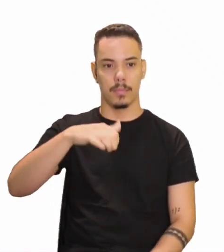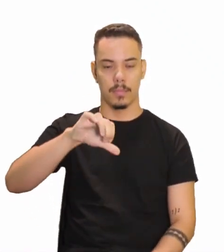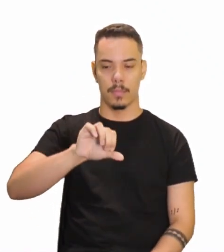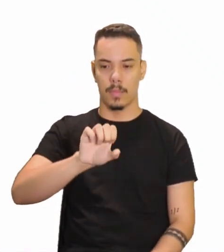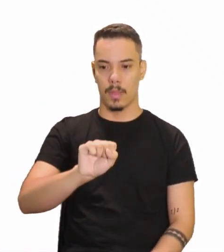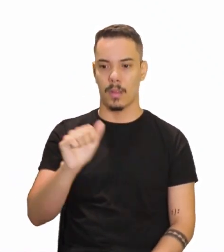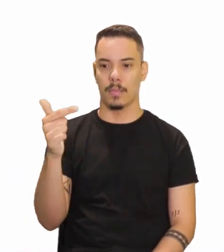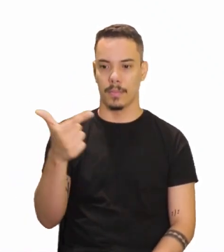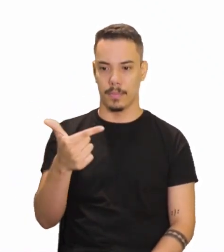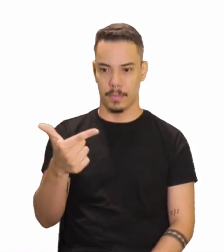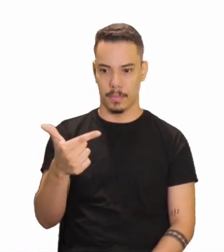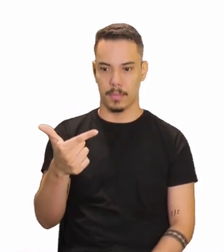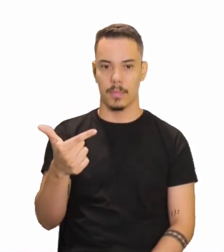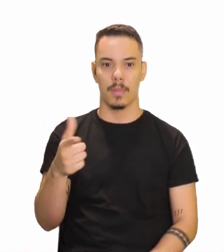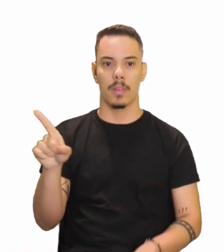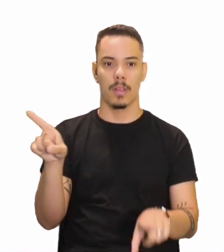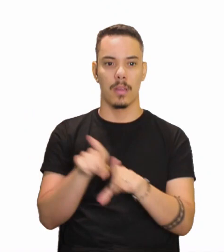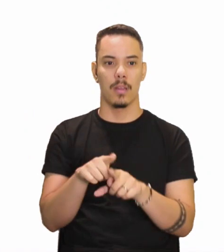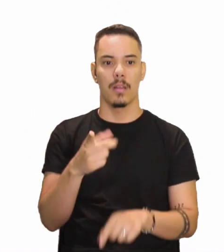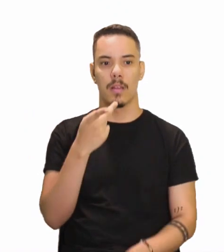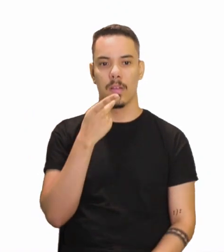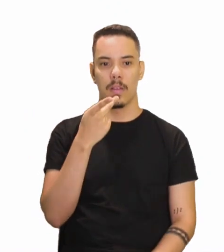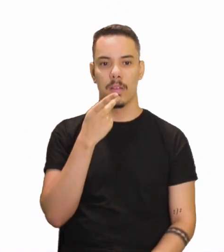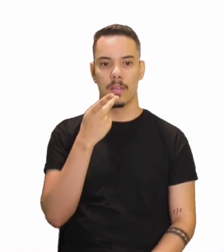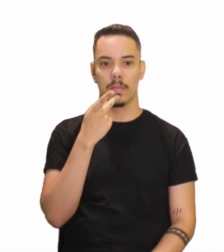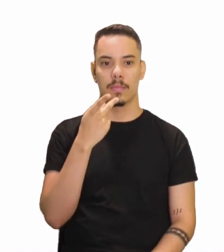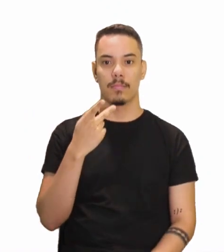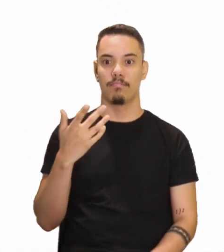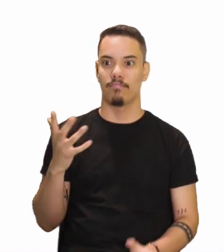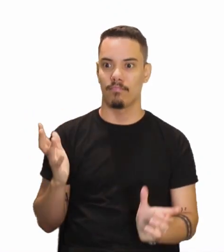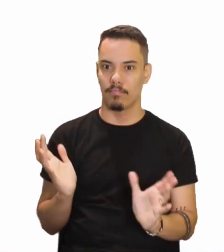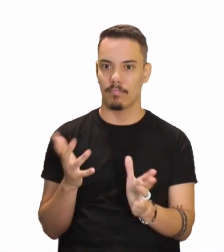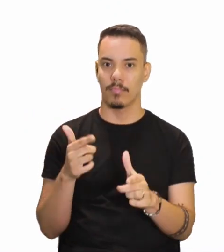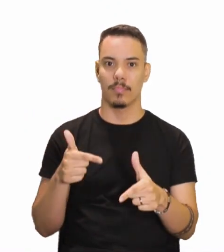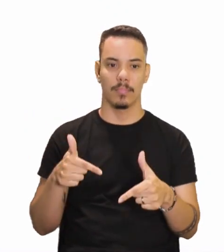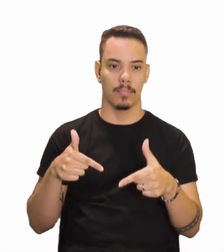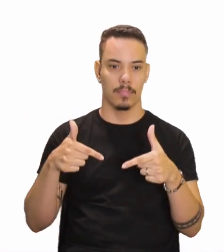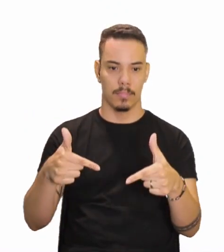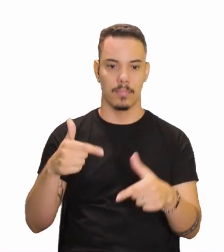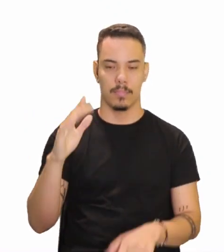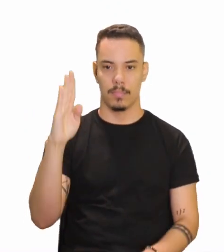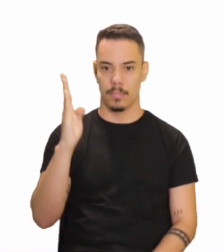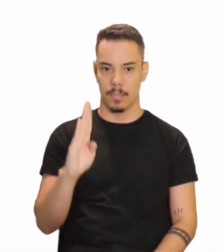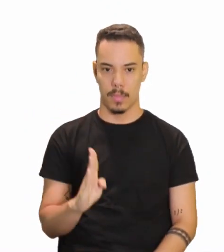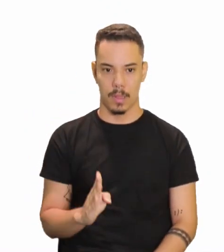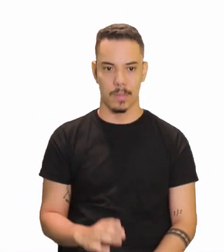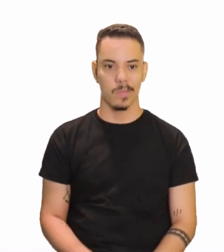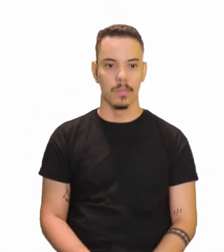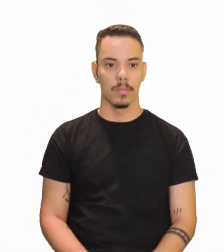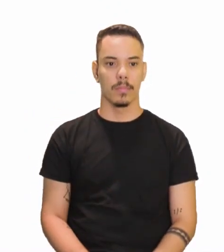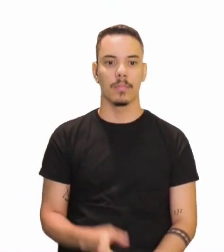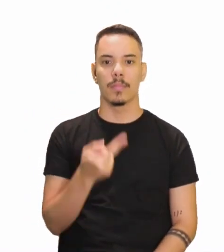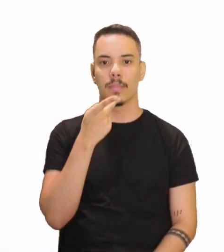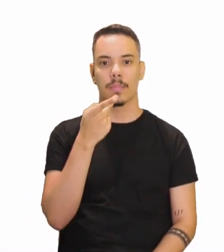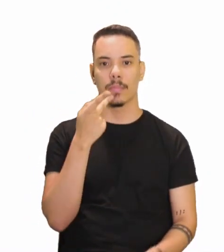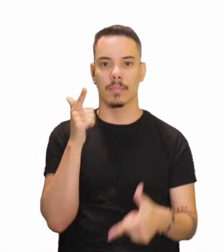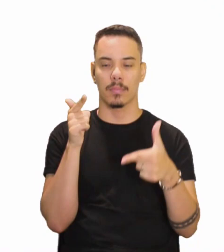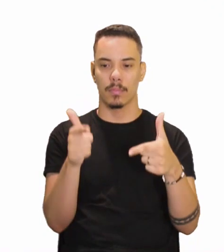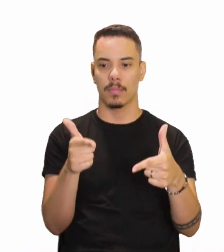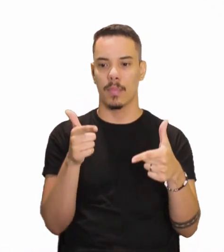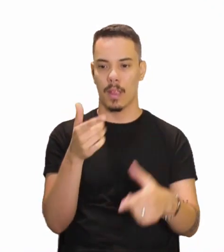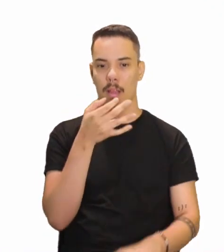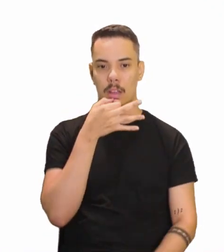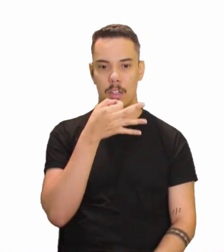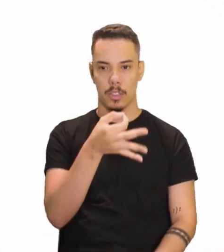Ah tá bom Aqui fala pa Print Brasil Olha só fazendo uma crítica